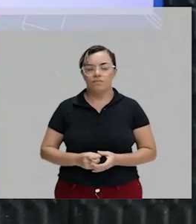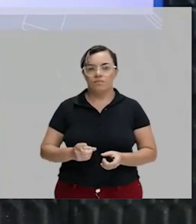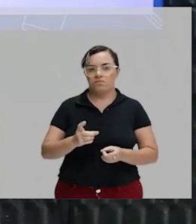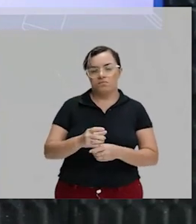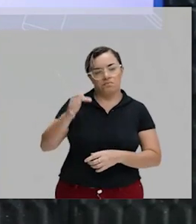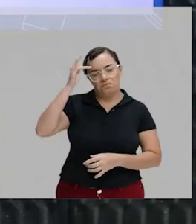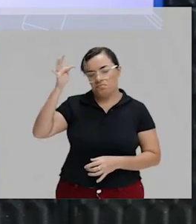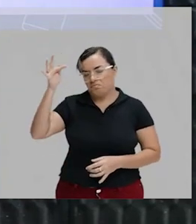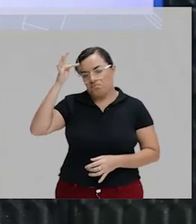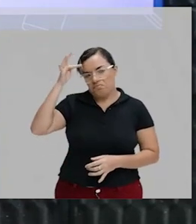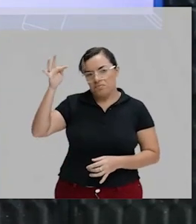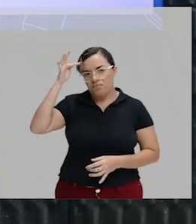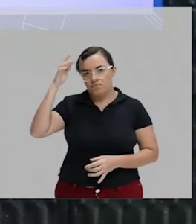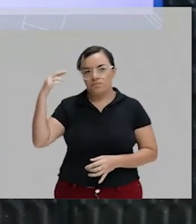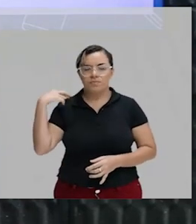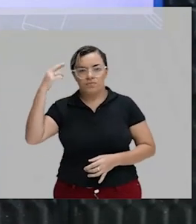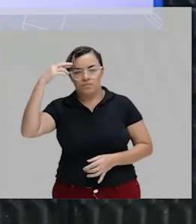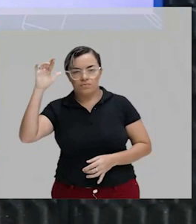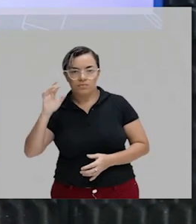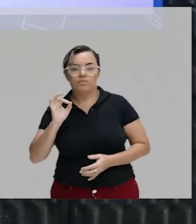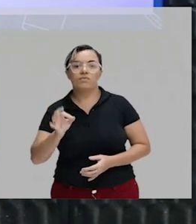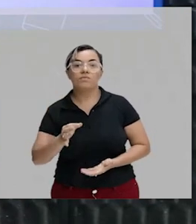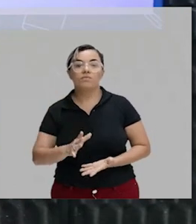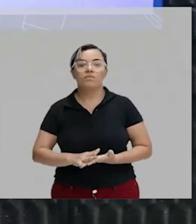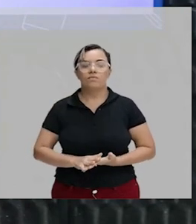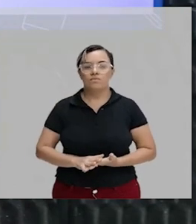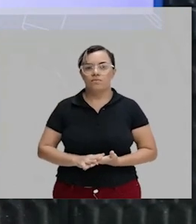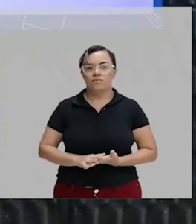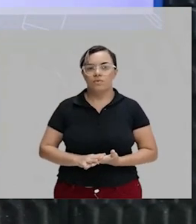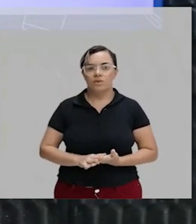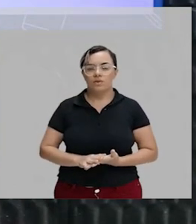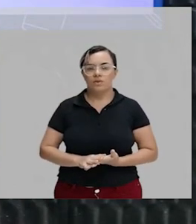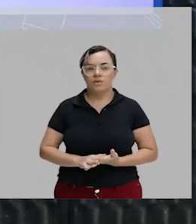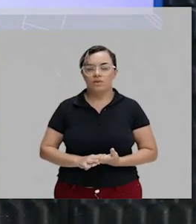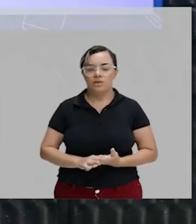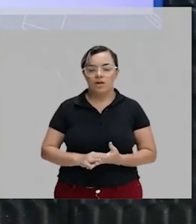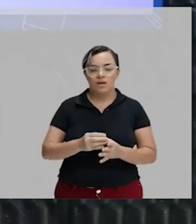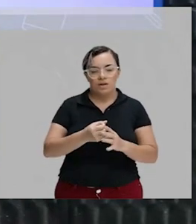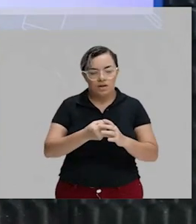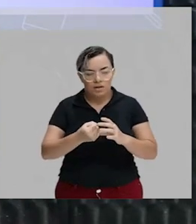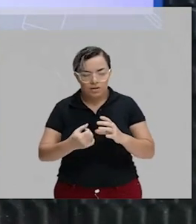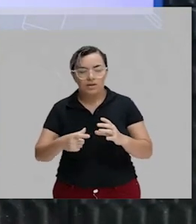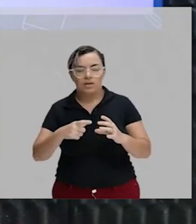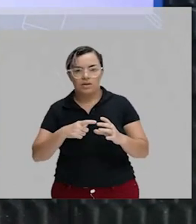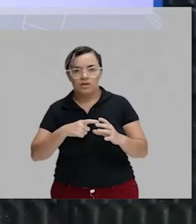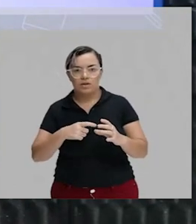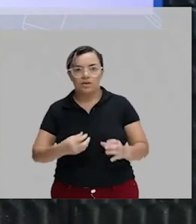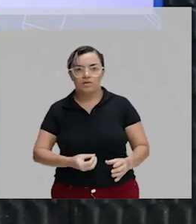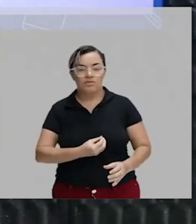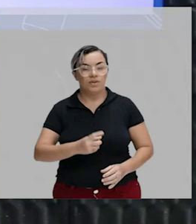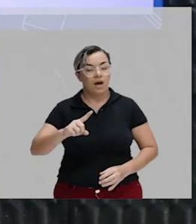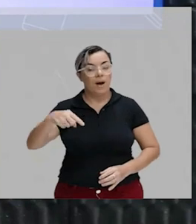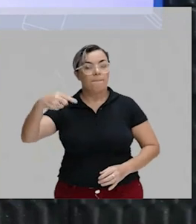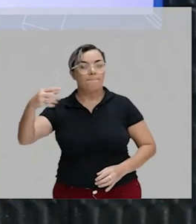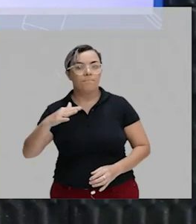Filosofia é é uma religião certo onde se defende vida após a morte que entre nós